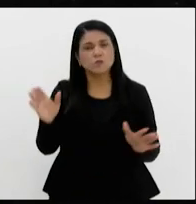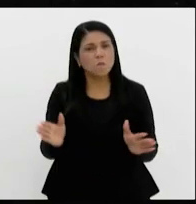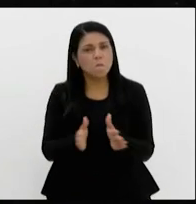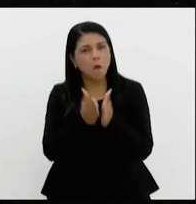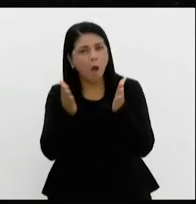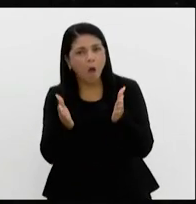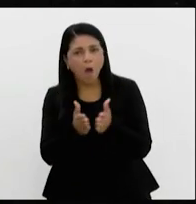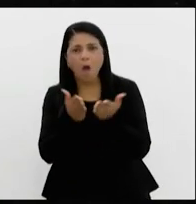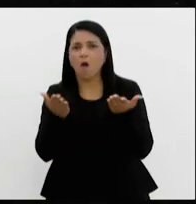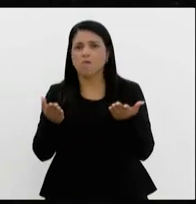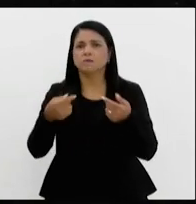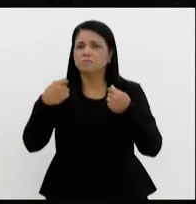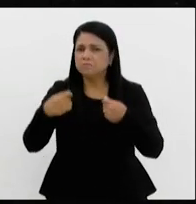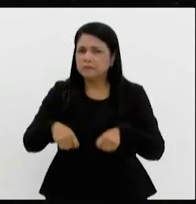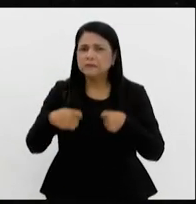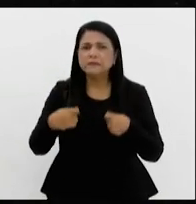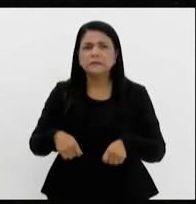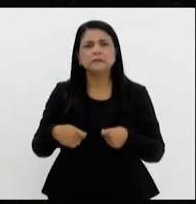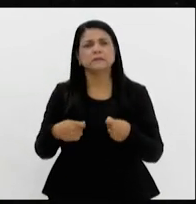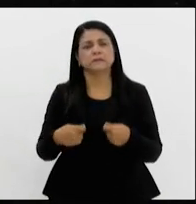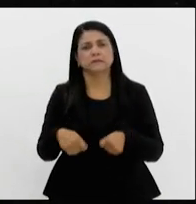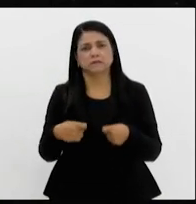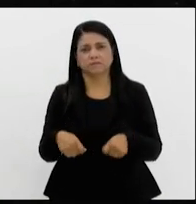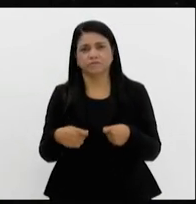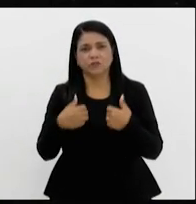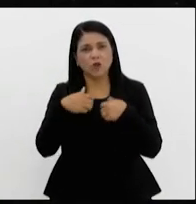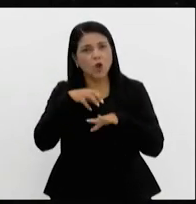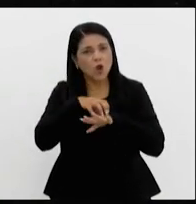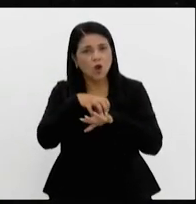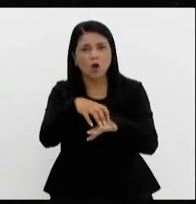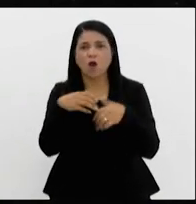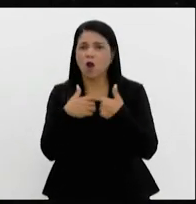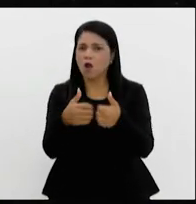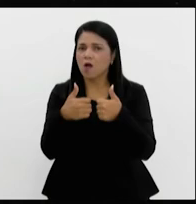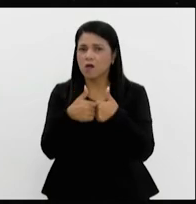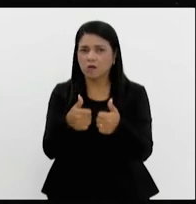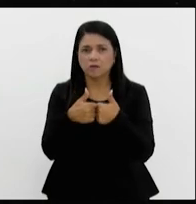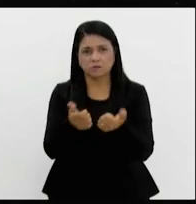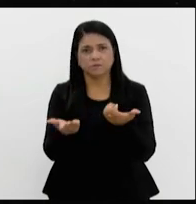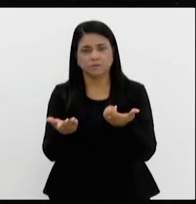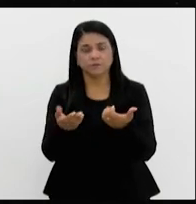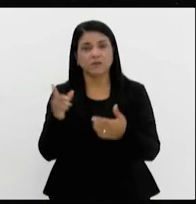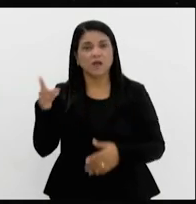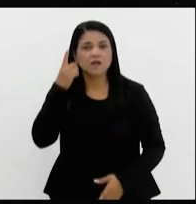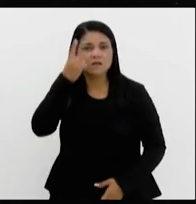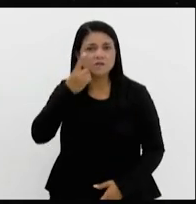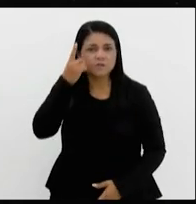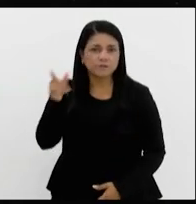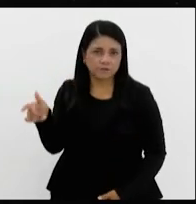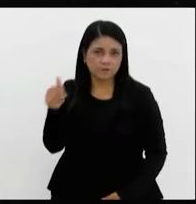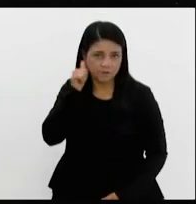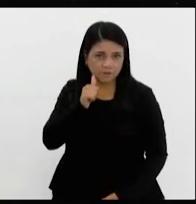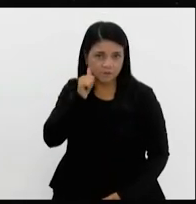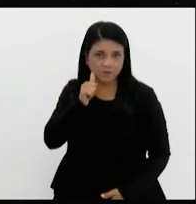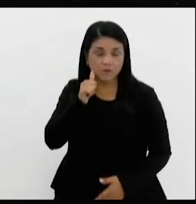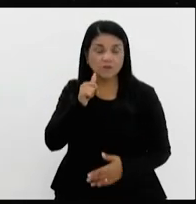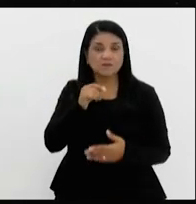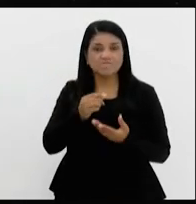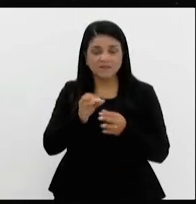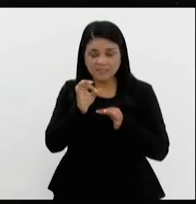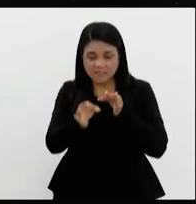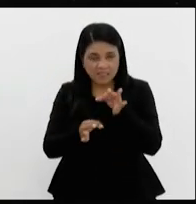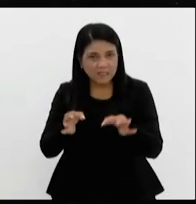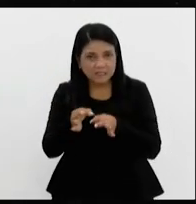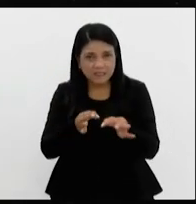que precisa e faz a diferença muito grande, como muito bem colocou aqui a deputada, de às vezes centavos e centavos, o que vai dar isso no final do